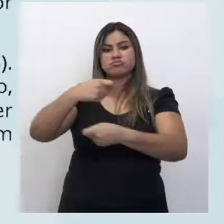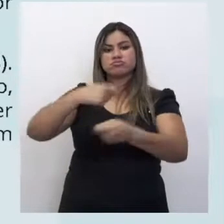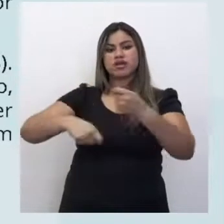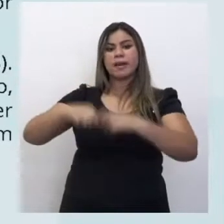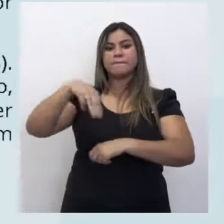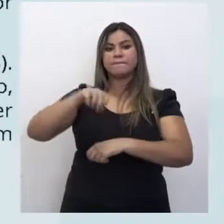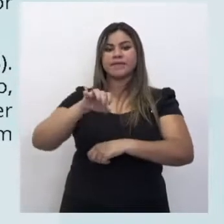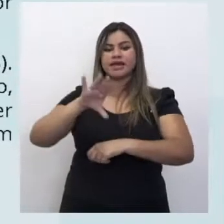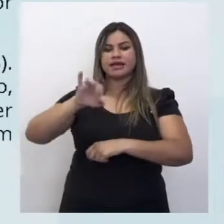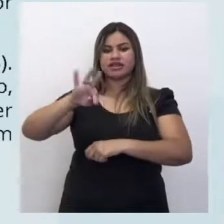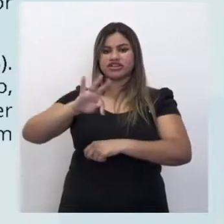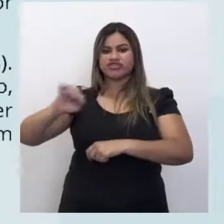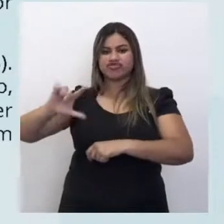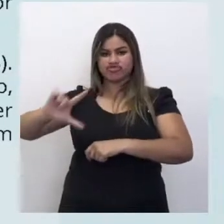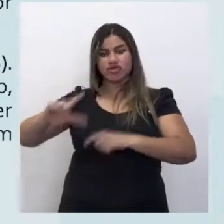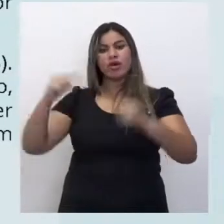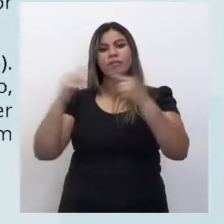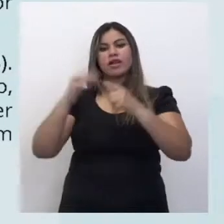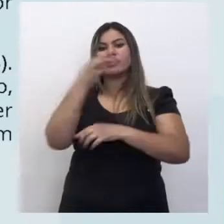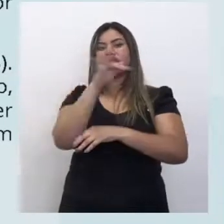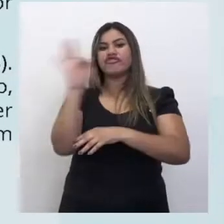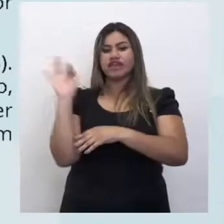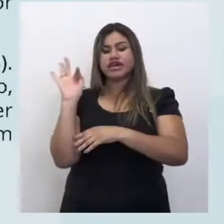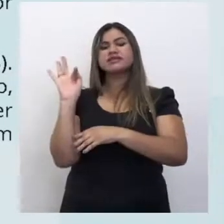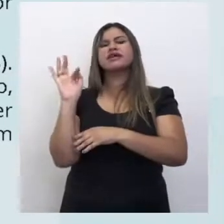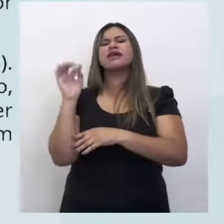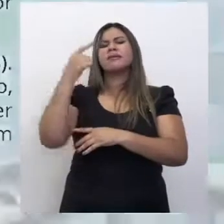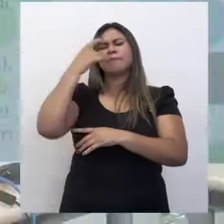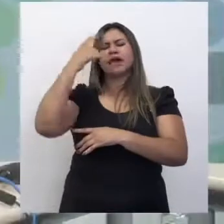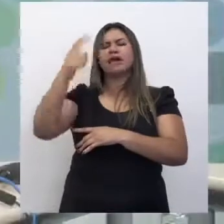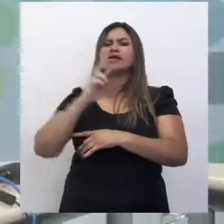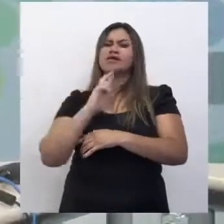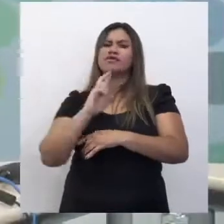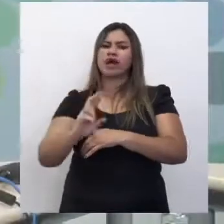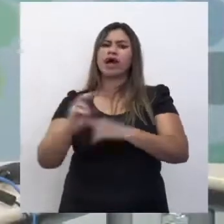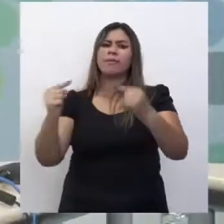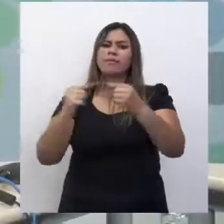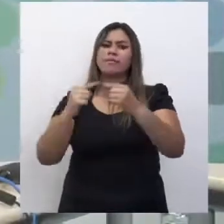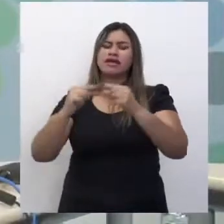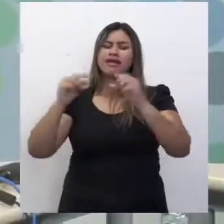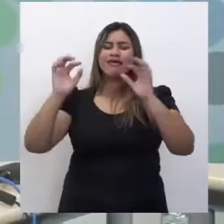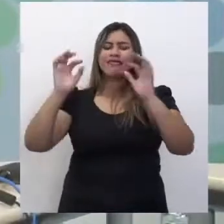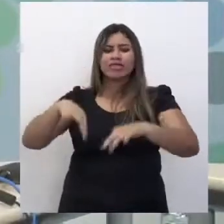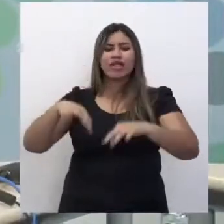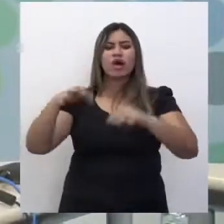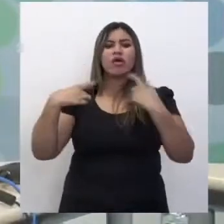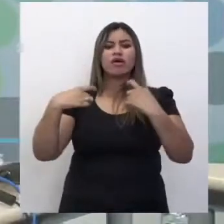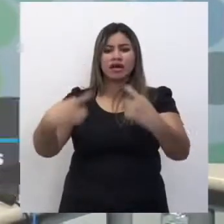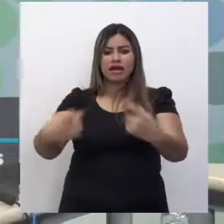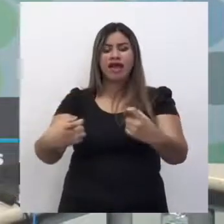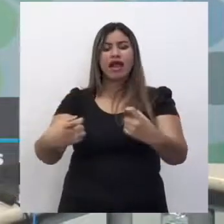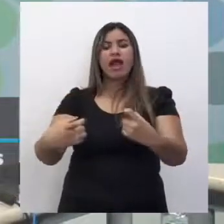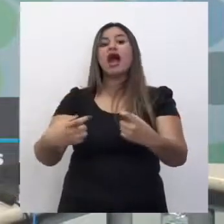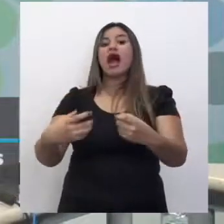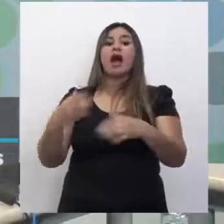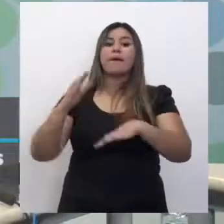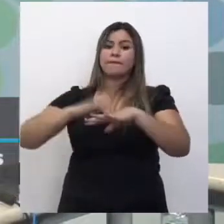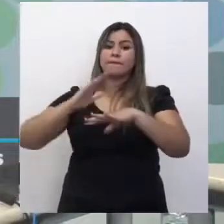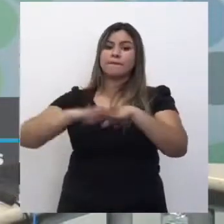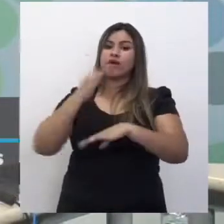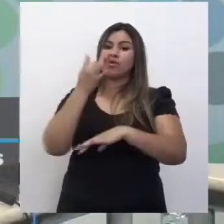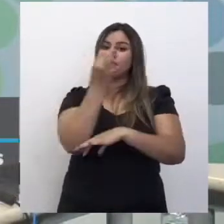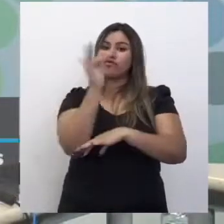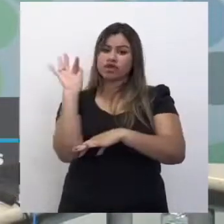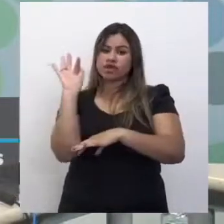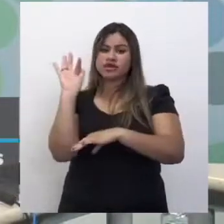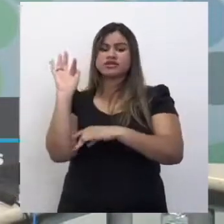seja, no final, ali, o resultado da Guerra dos 100 Anos vai fazer com que a França assuma algumas